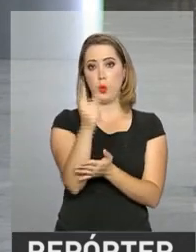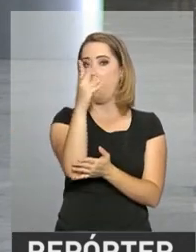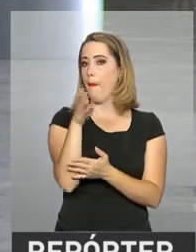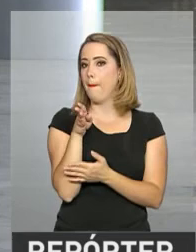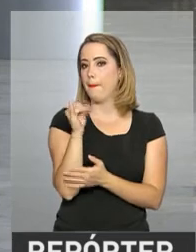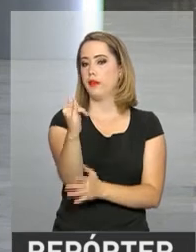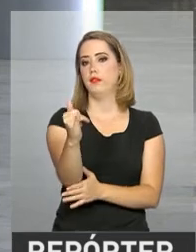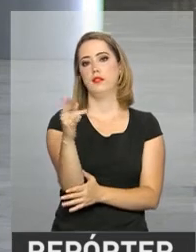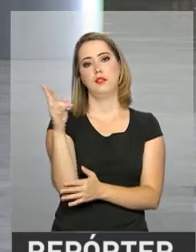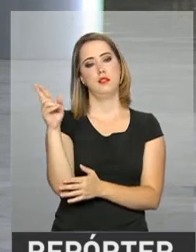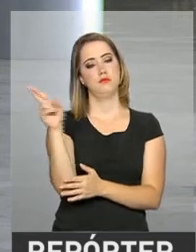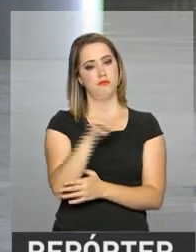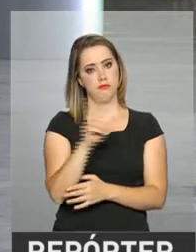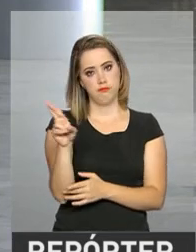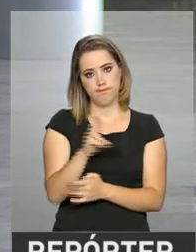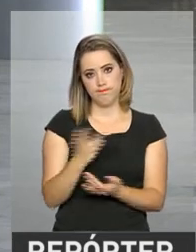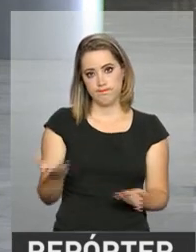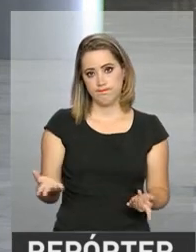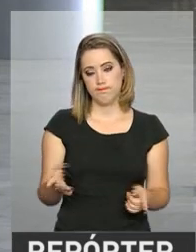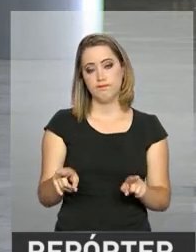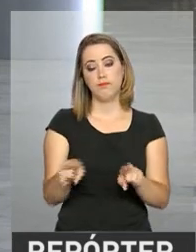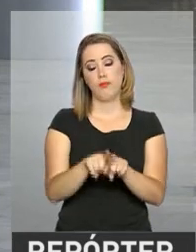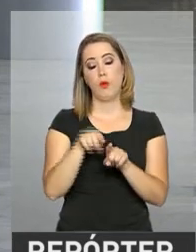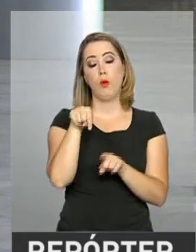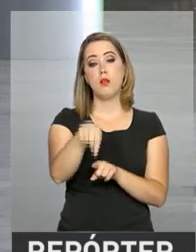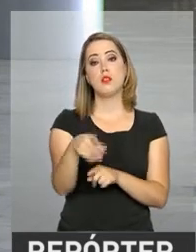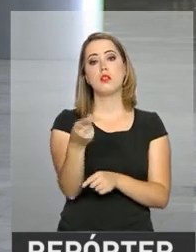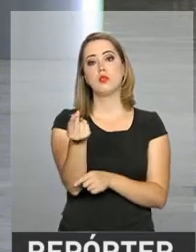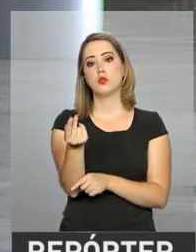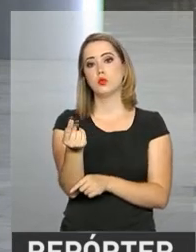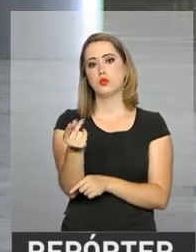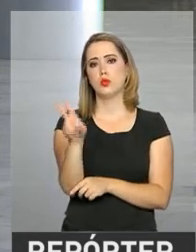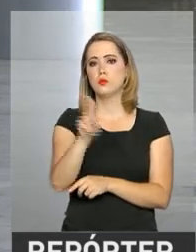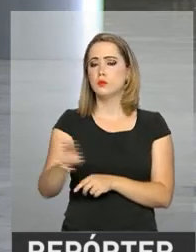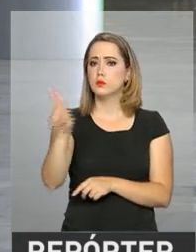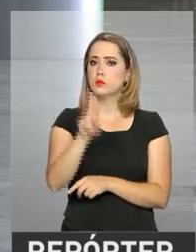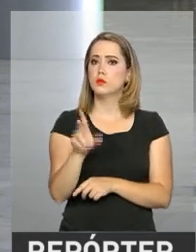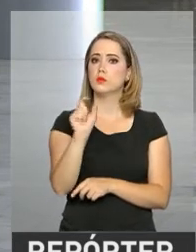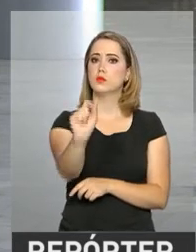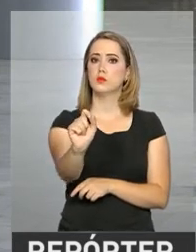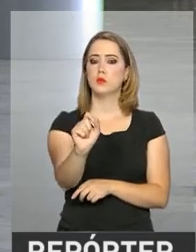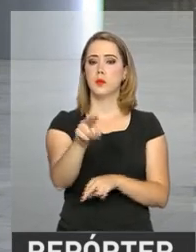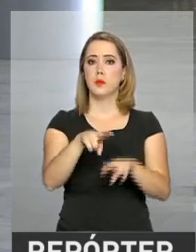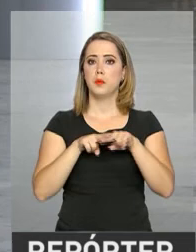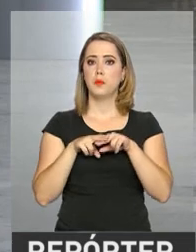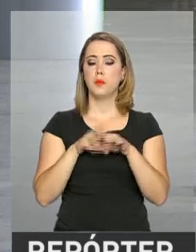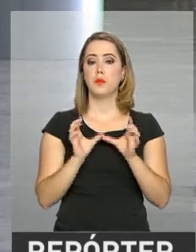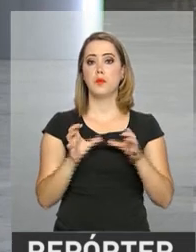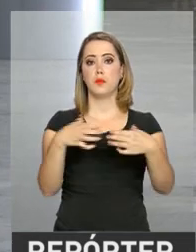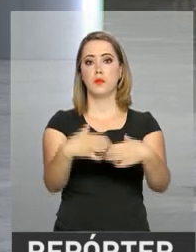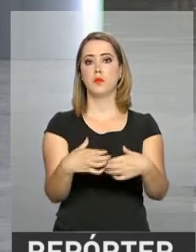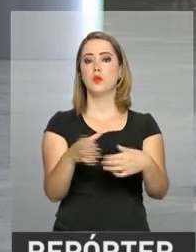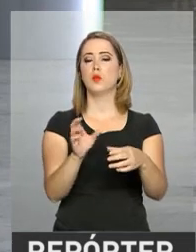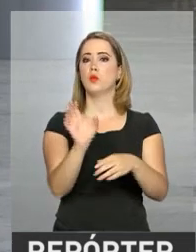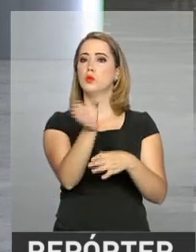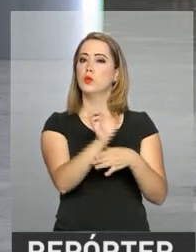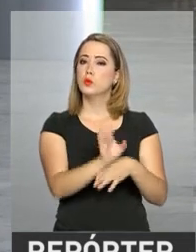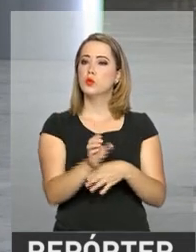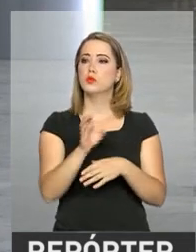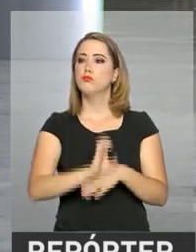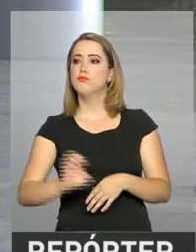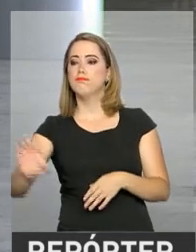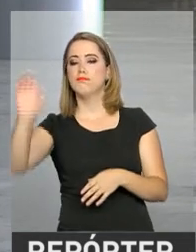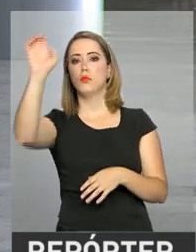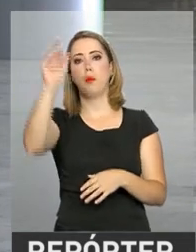e 200 milhões de reais. Estes recursos vão ser utilizados pelas unidades da Federação para